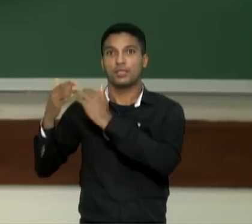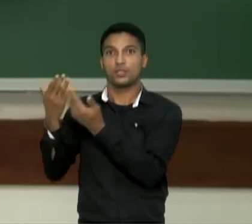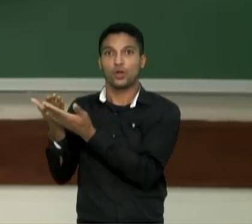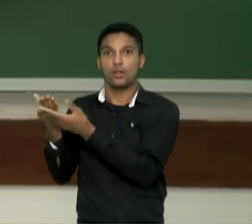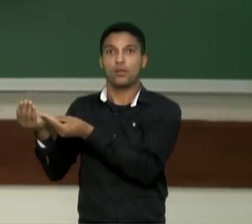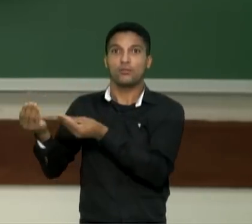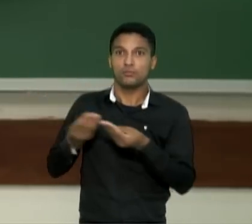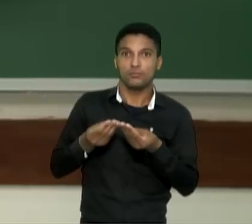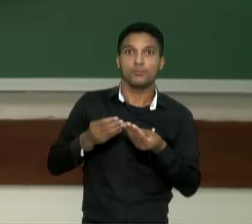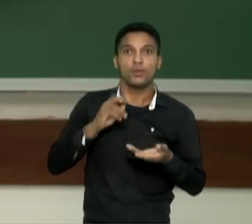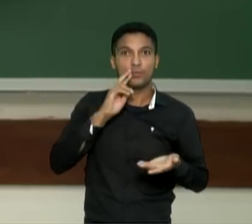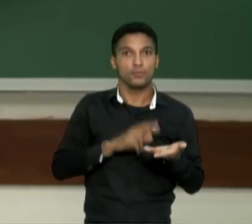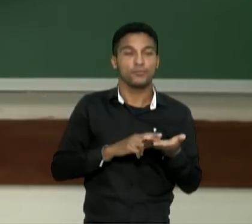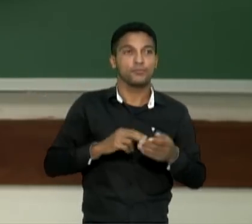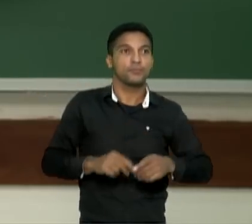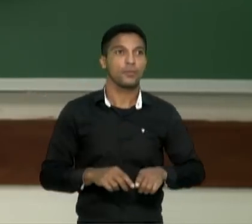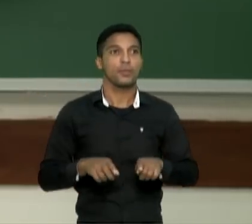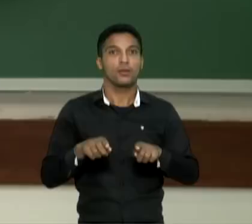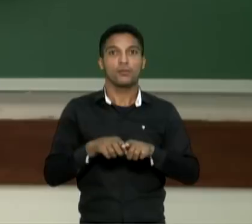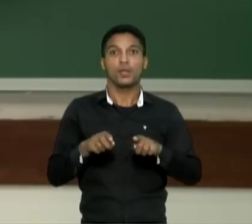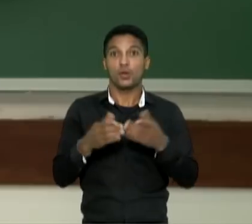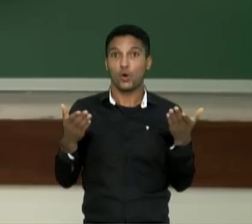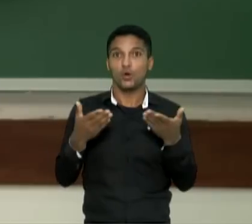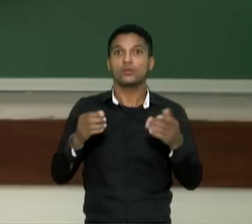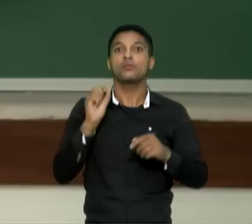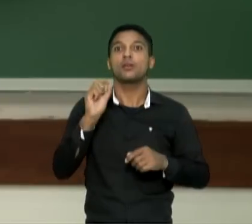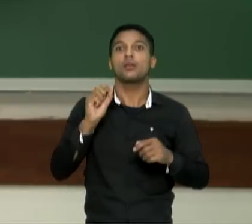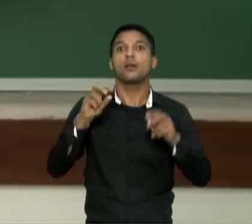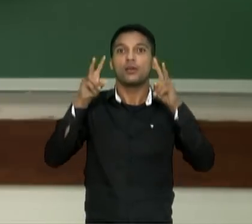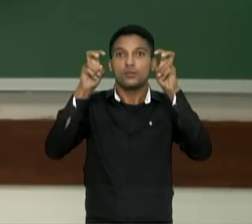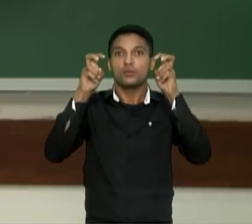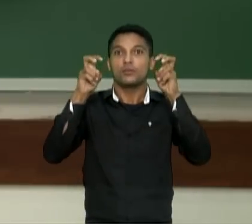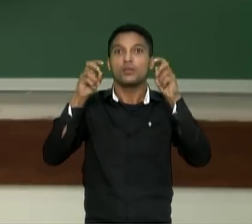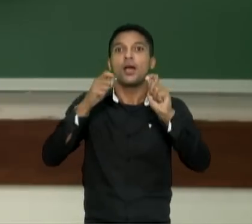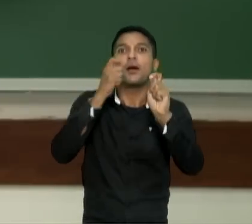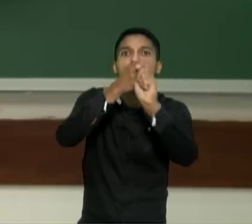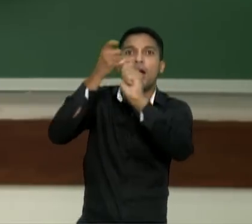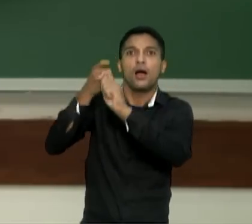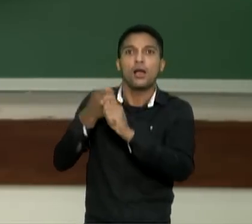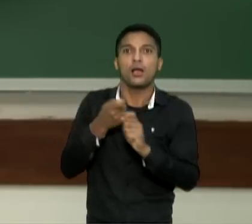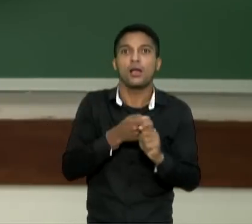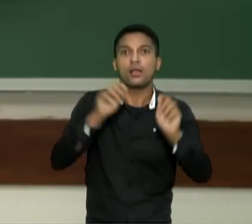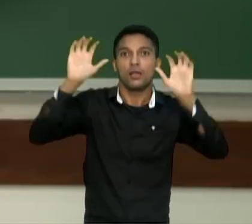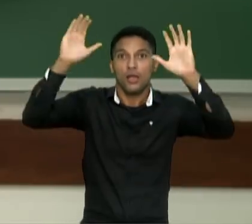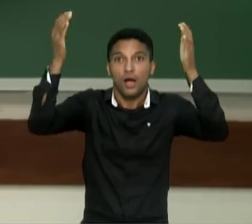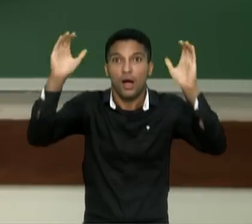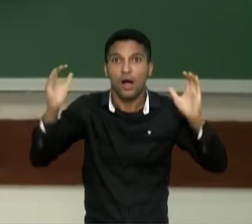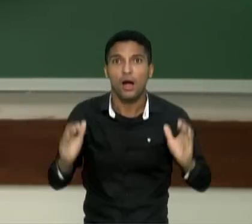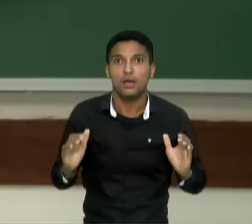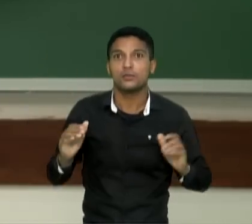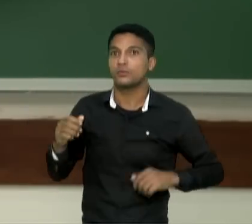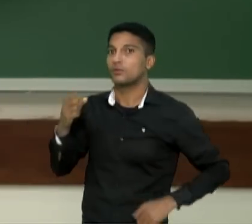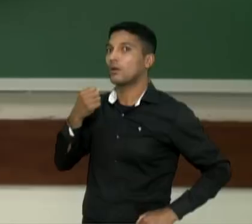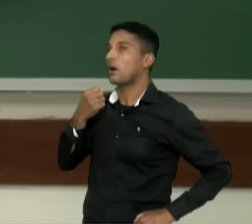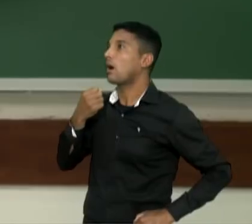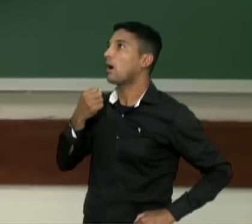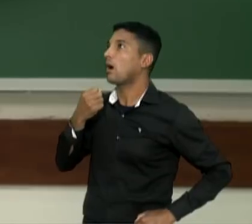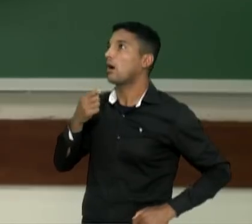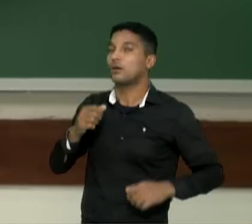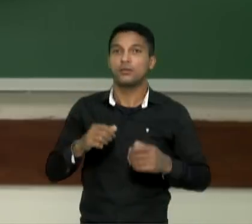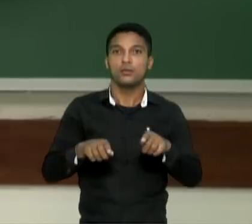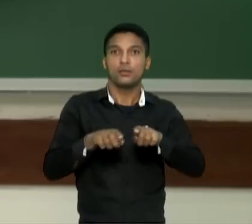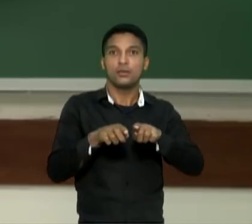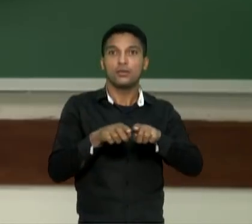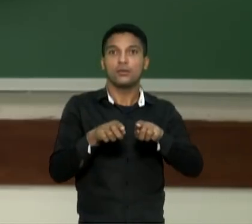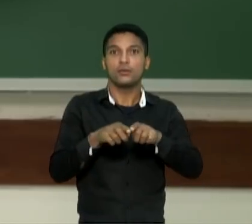longo do tempo, tá? A gente vai falar do Barroco e do Renascimento, é a nossa aula de número 22. A gente vai focar mais na